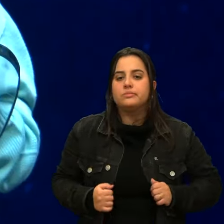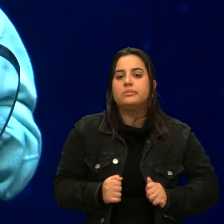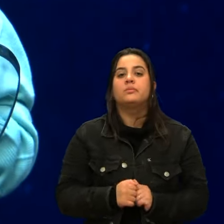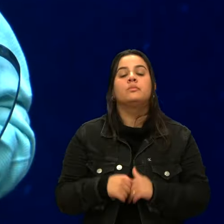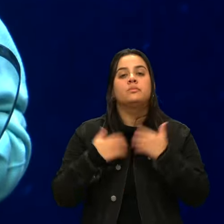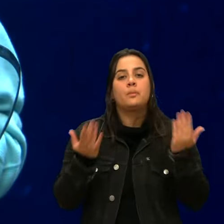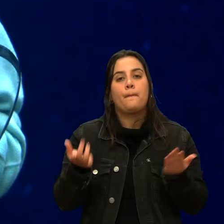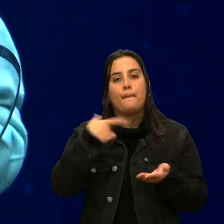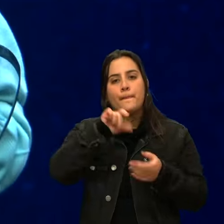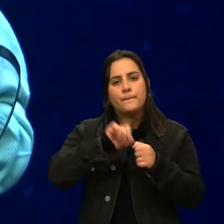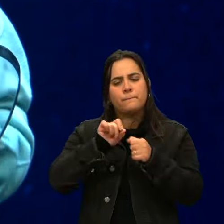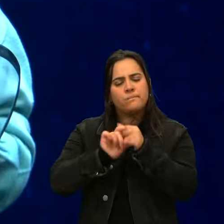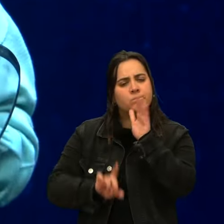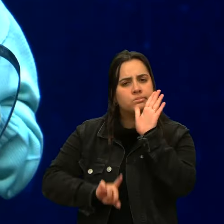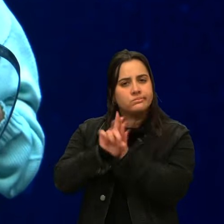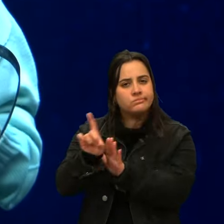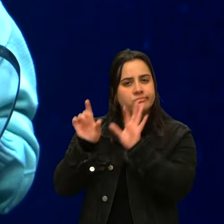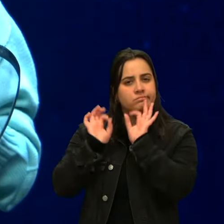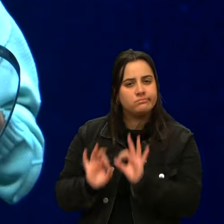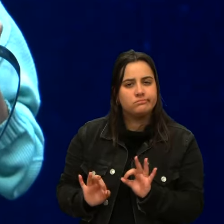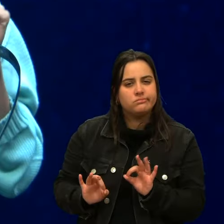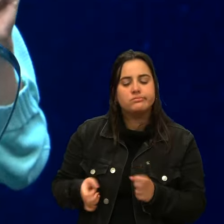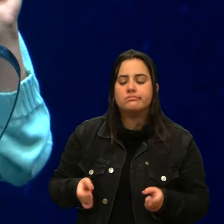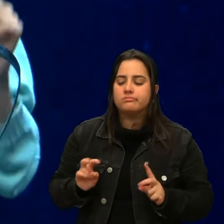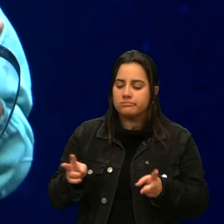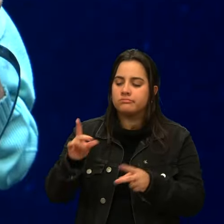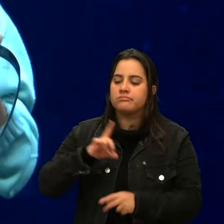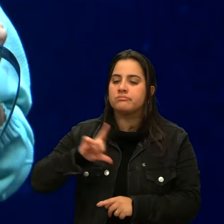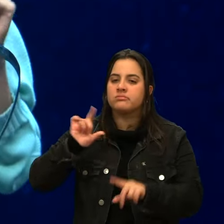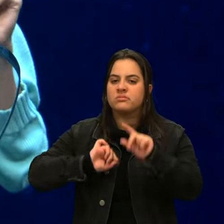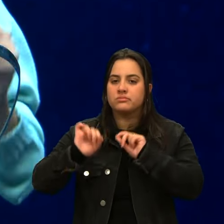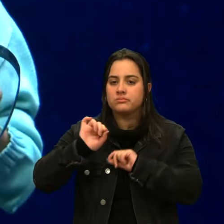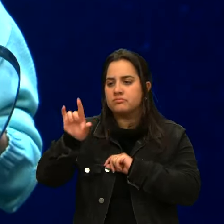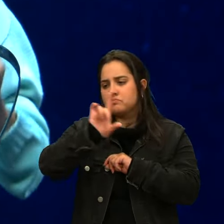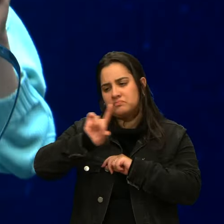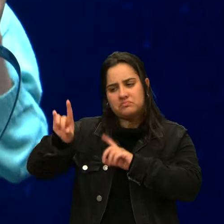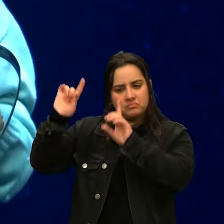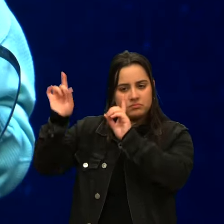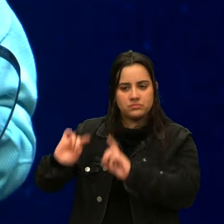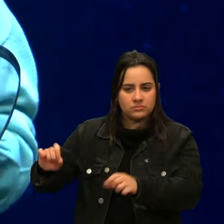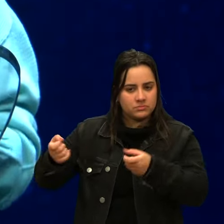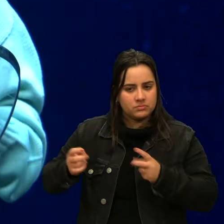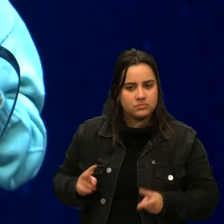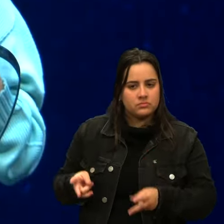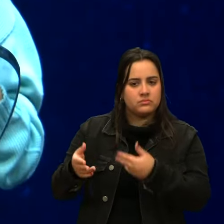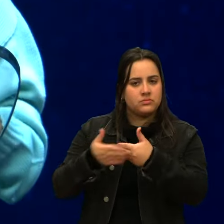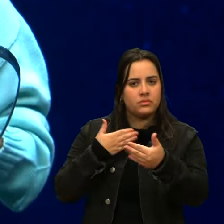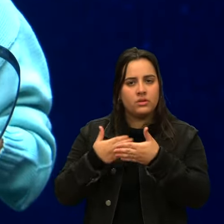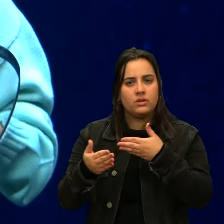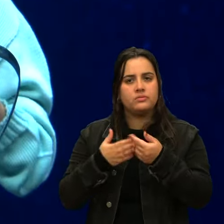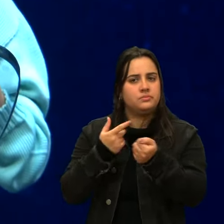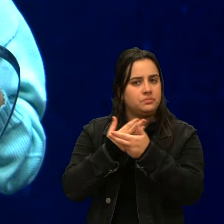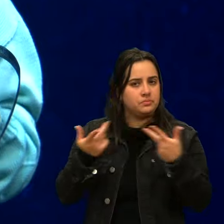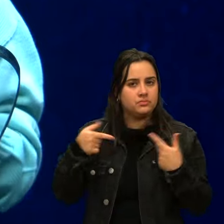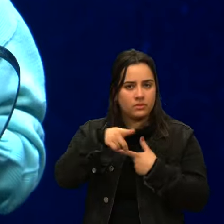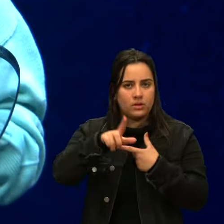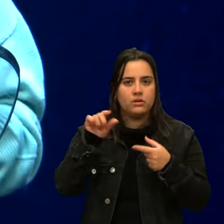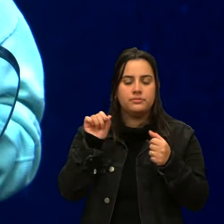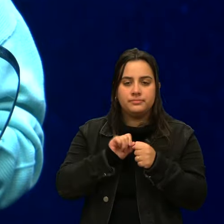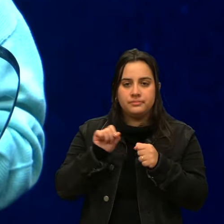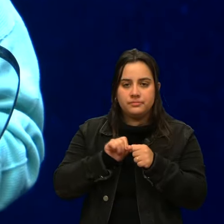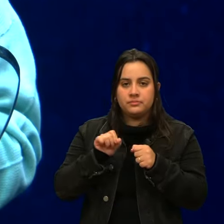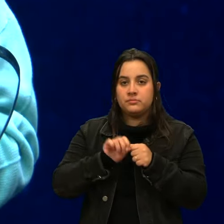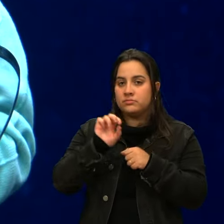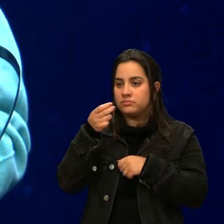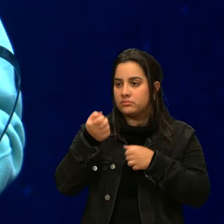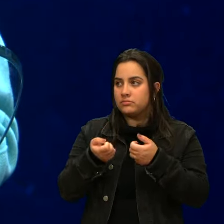faz a pergunta certa, sempre ouvirá que Ele é absolutamente digno de qualquer coisa que você faça ou entregue